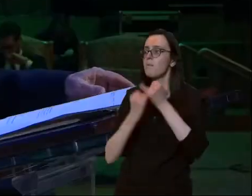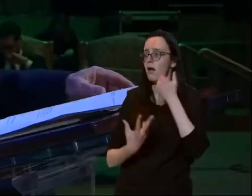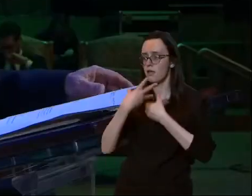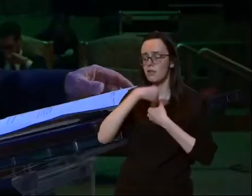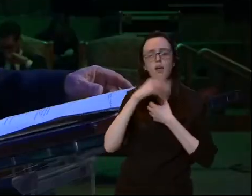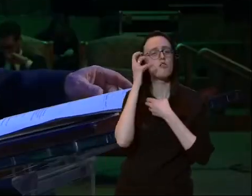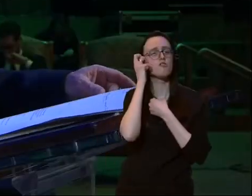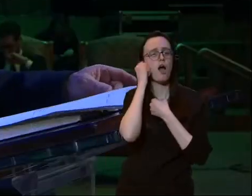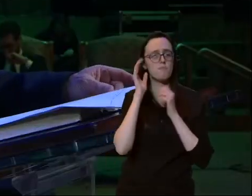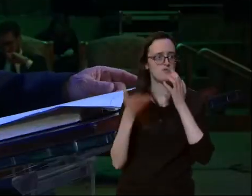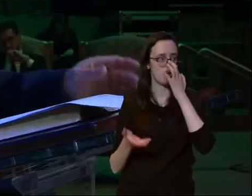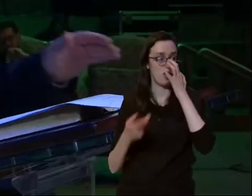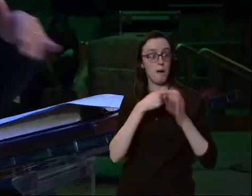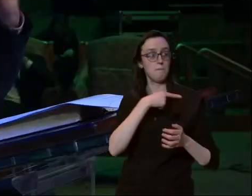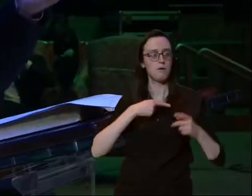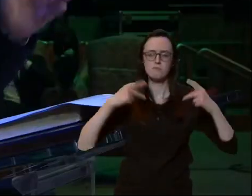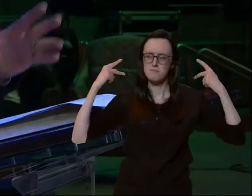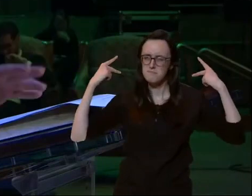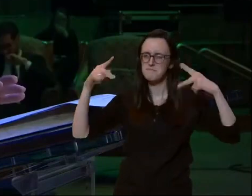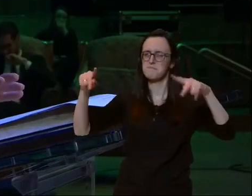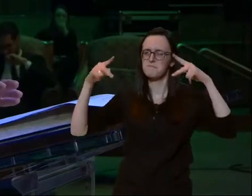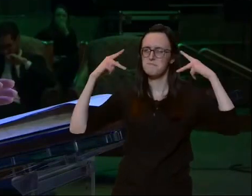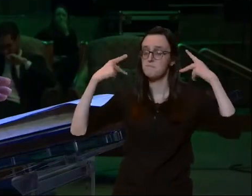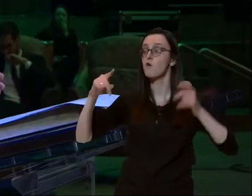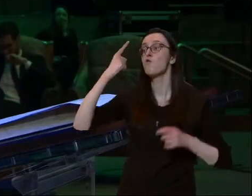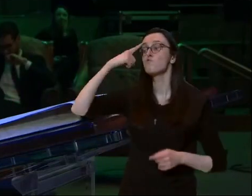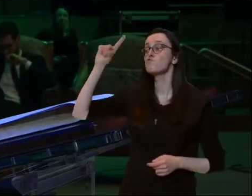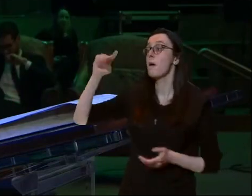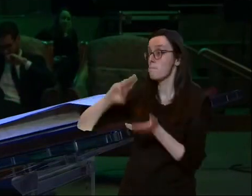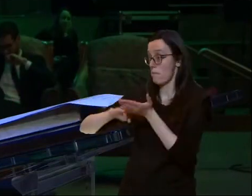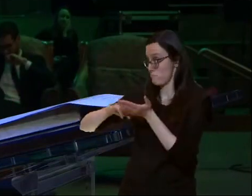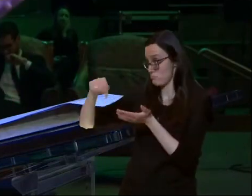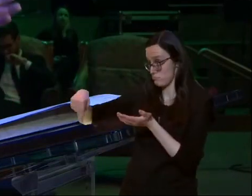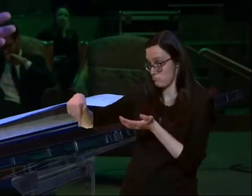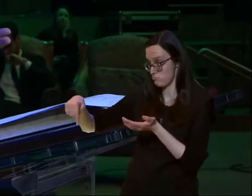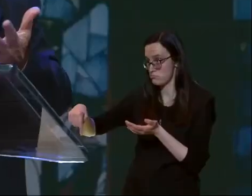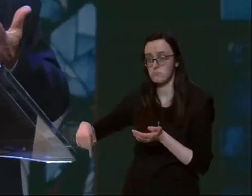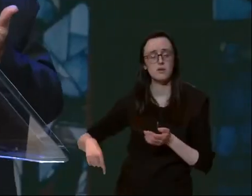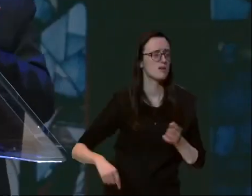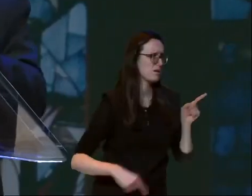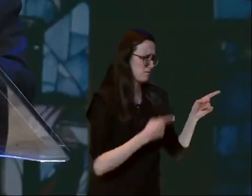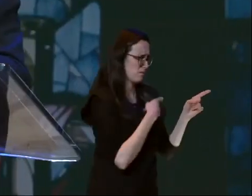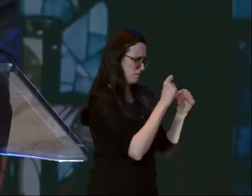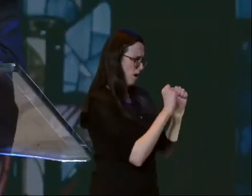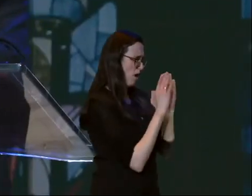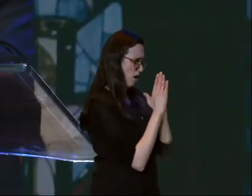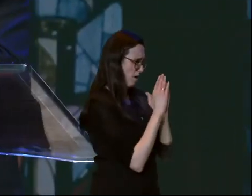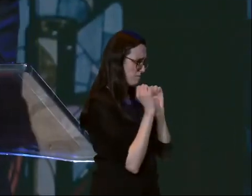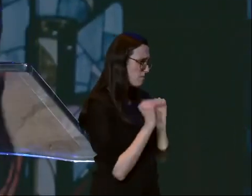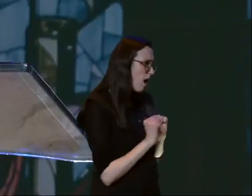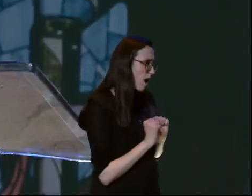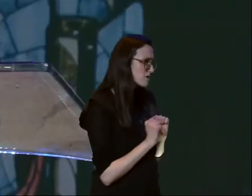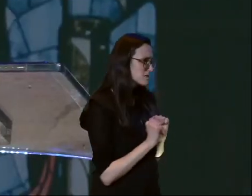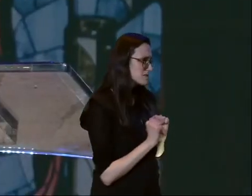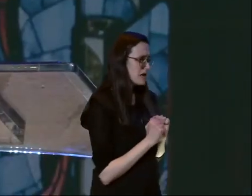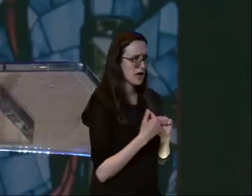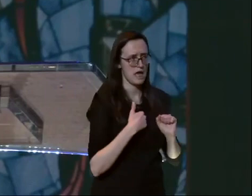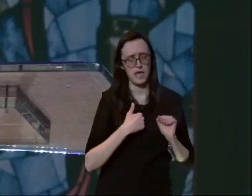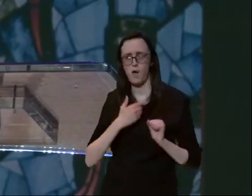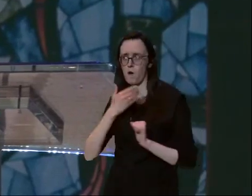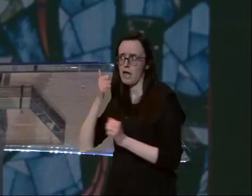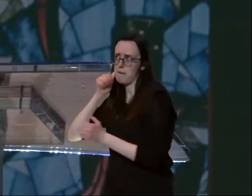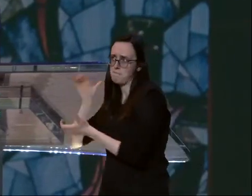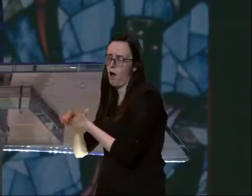adormecidas. Outro dia o pastor Pascoal falou aqui que um irmão procurou para orar por ele. Ele não sabia se ficava com a esposa ou